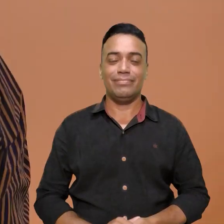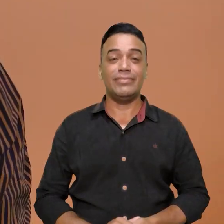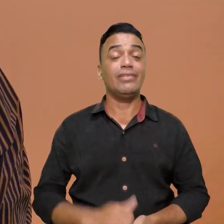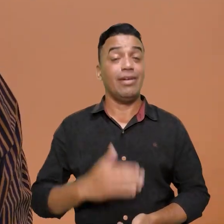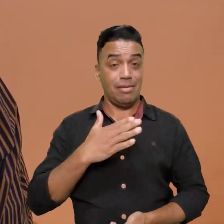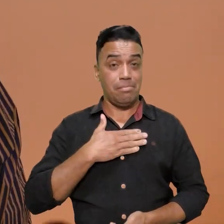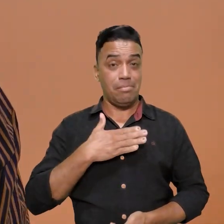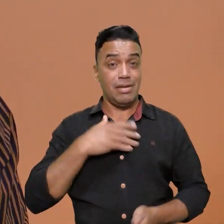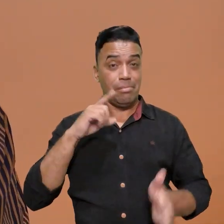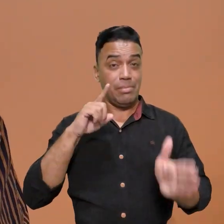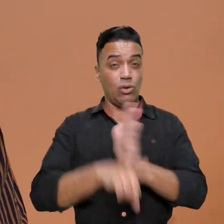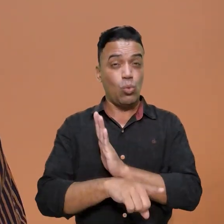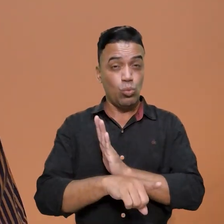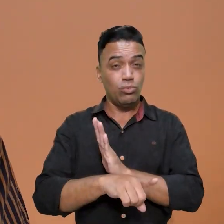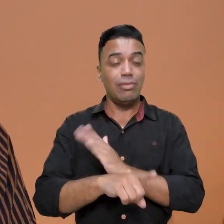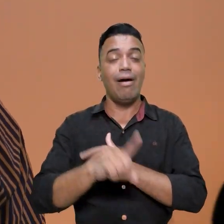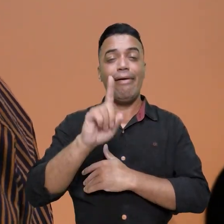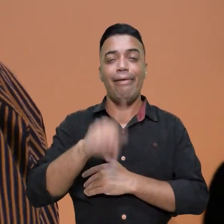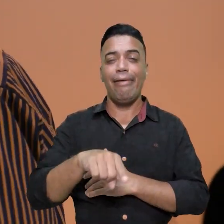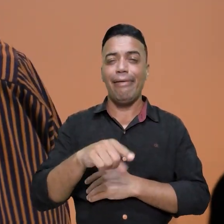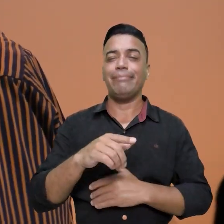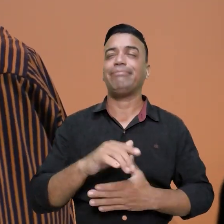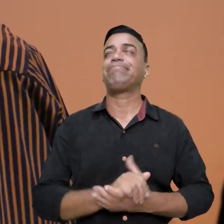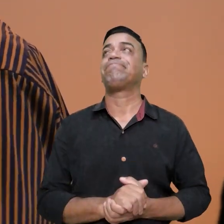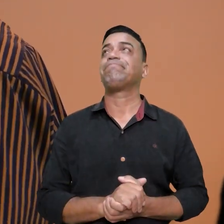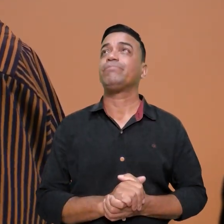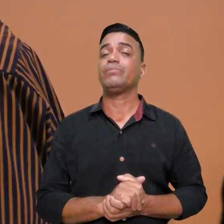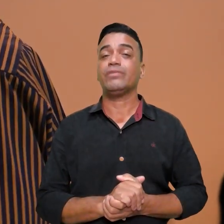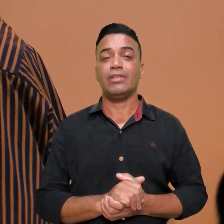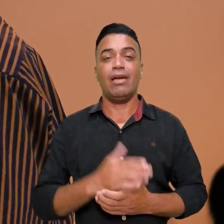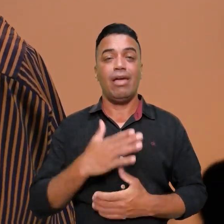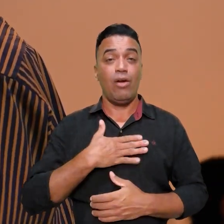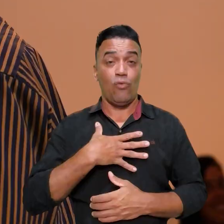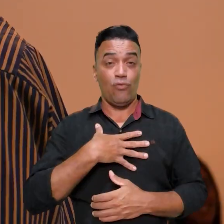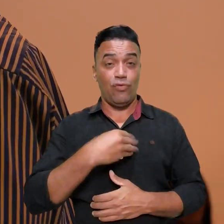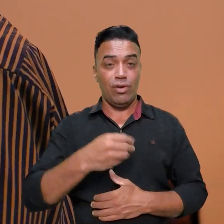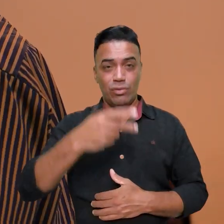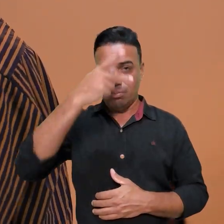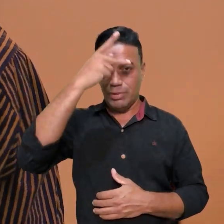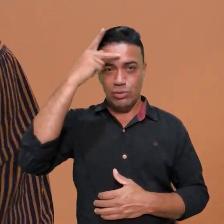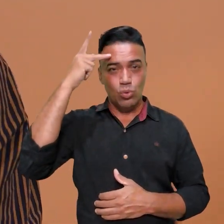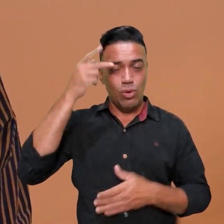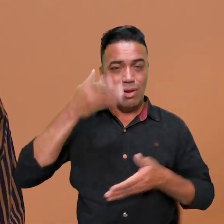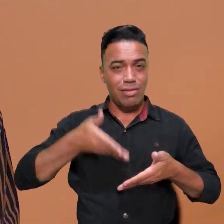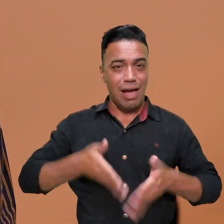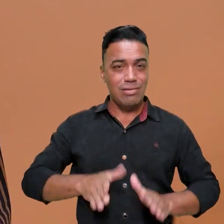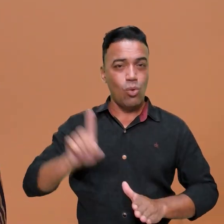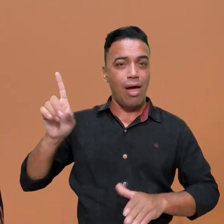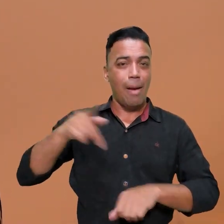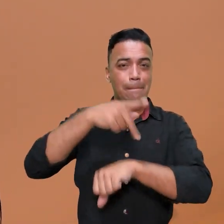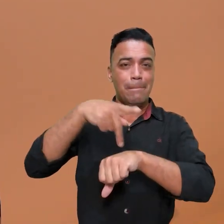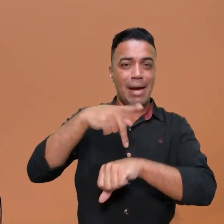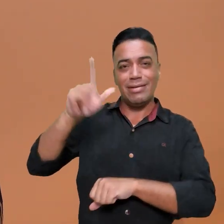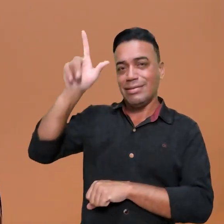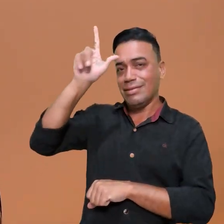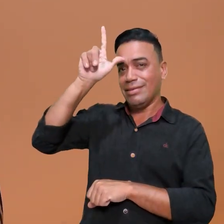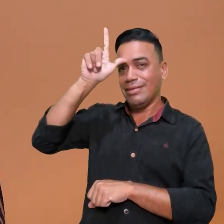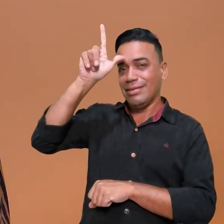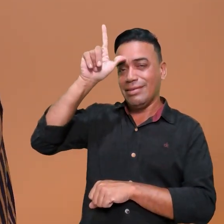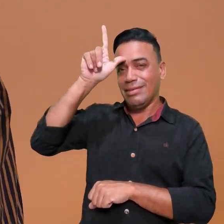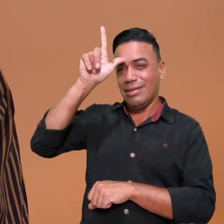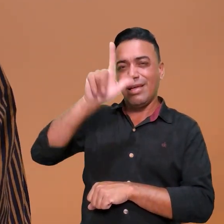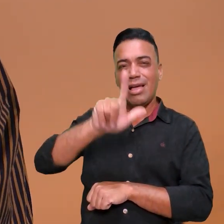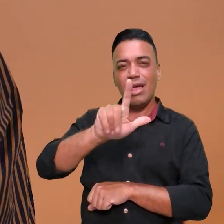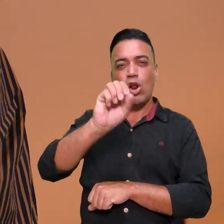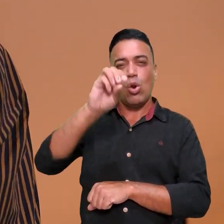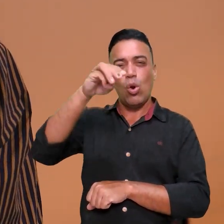A minha pergunta, basicamente, eu sou filho de alemães e ela deve ser da